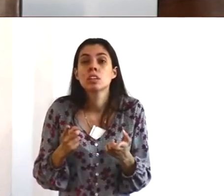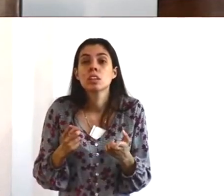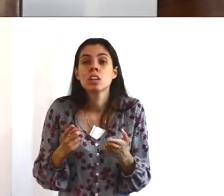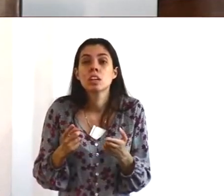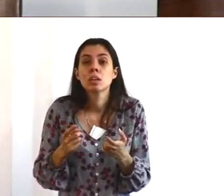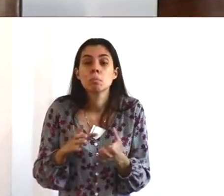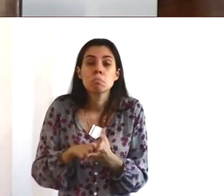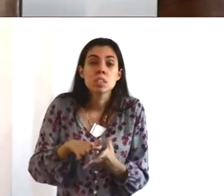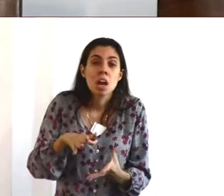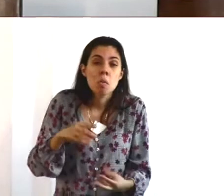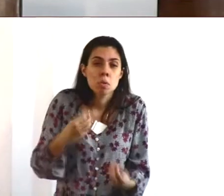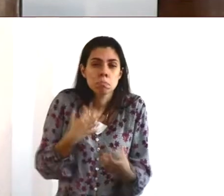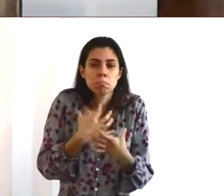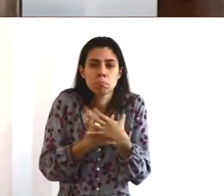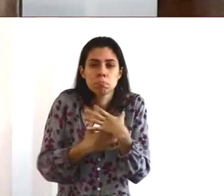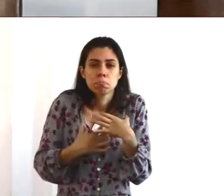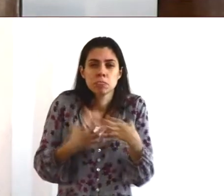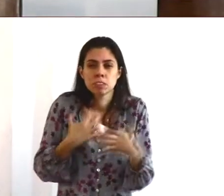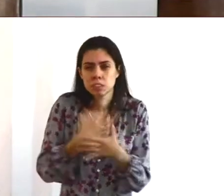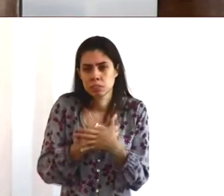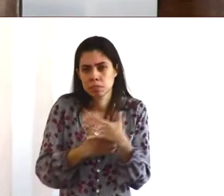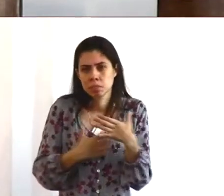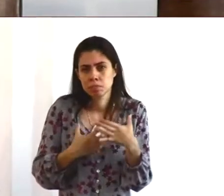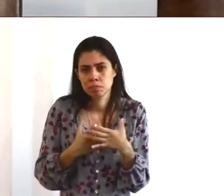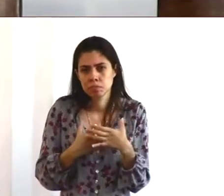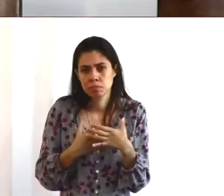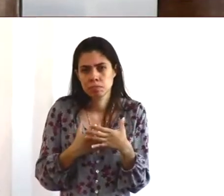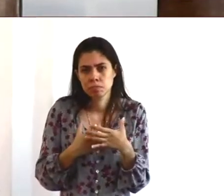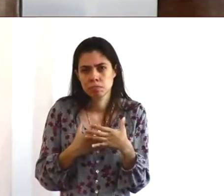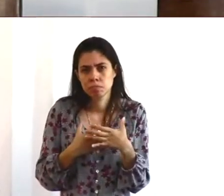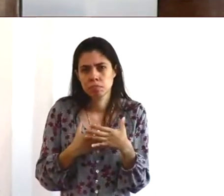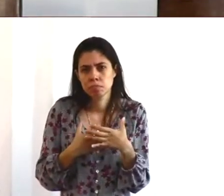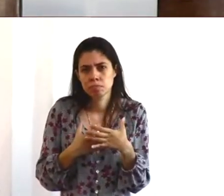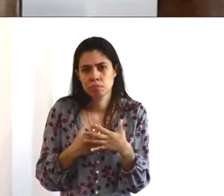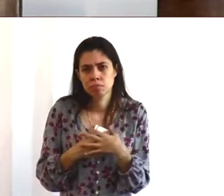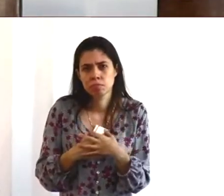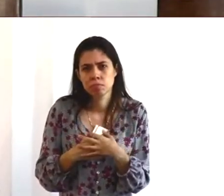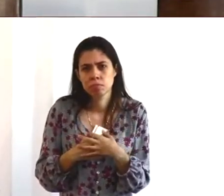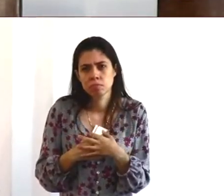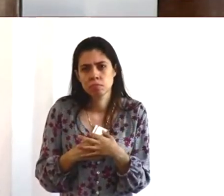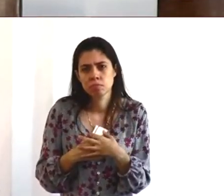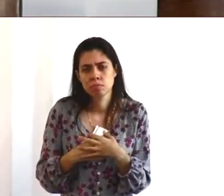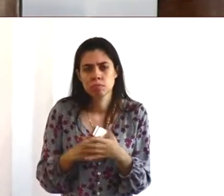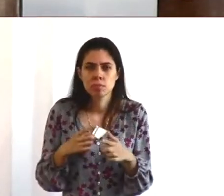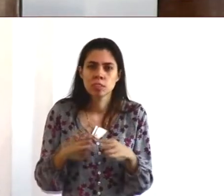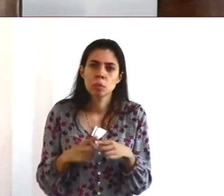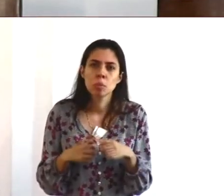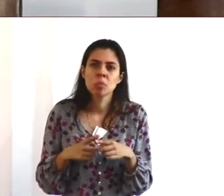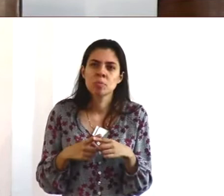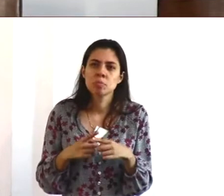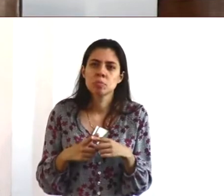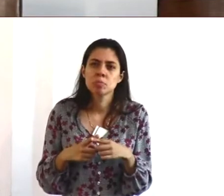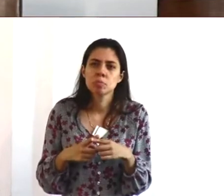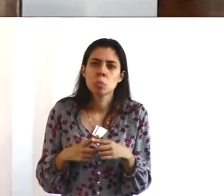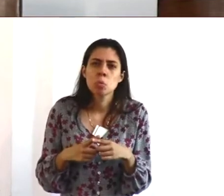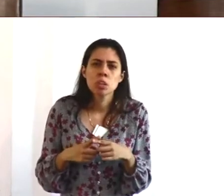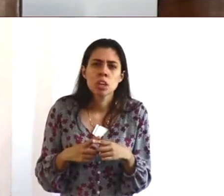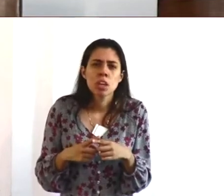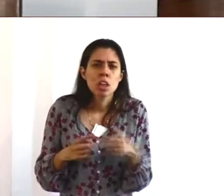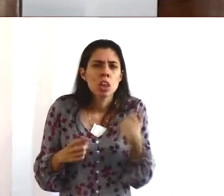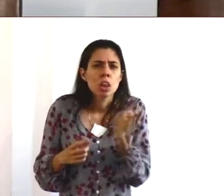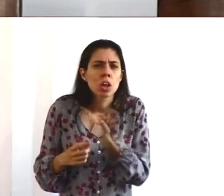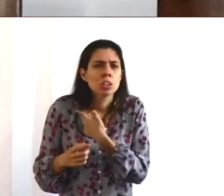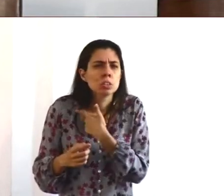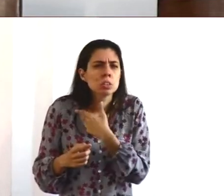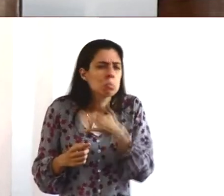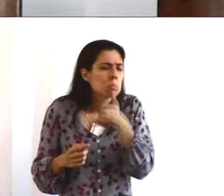se desespera? Porque nós caímos em sofrimento, porque nós caímos em depressão, porque